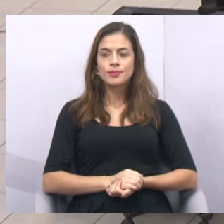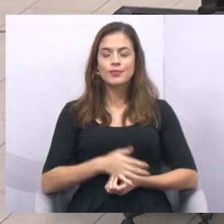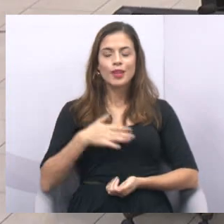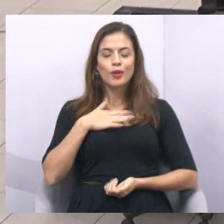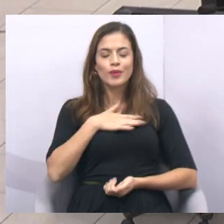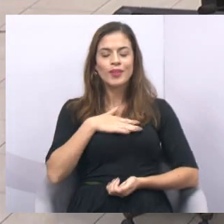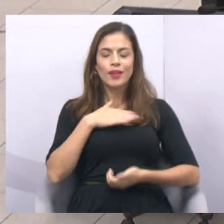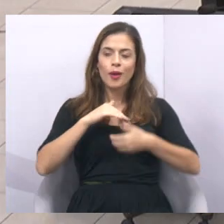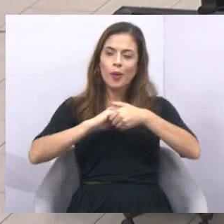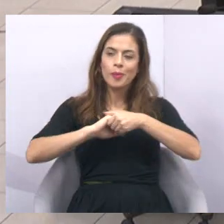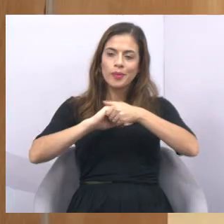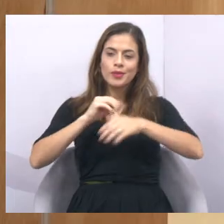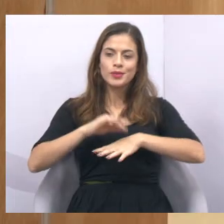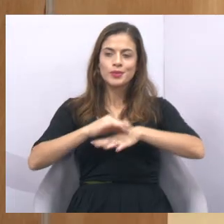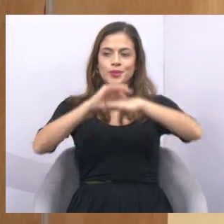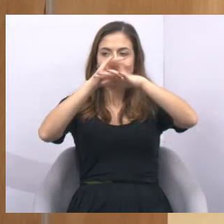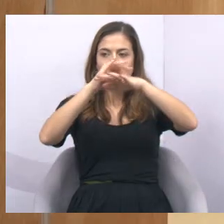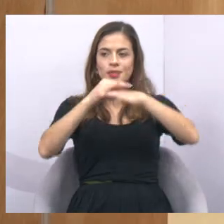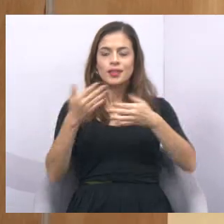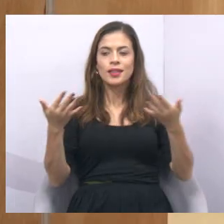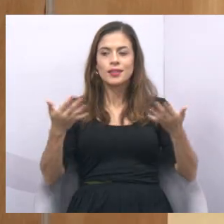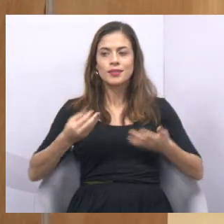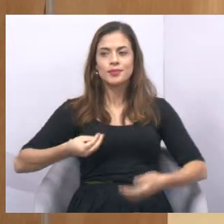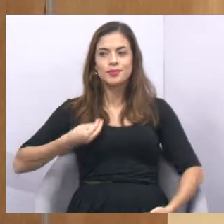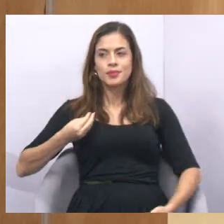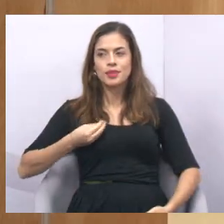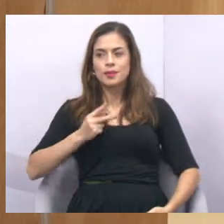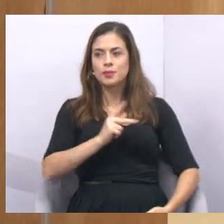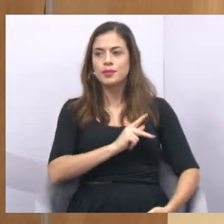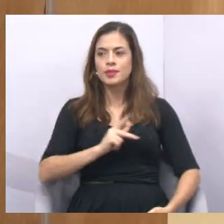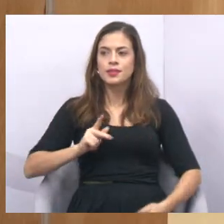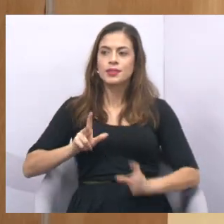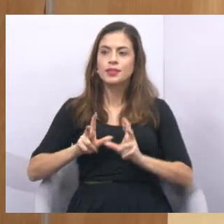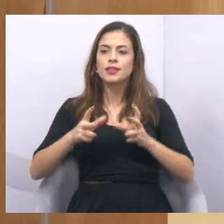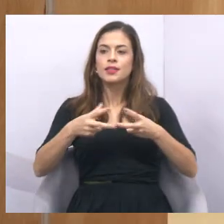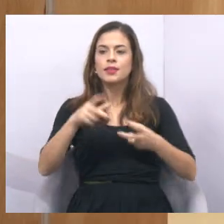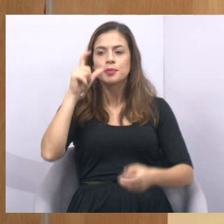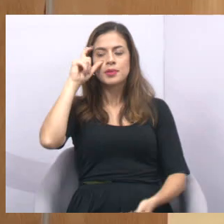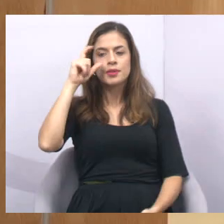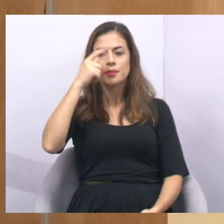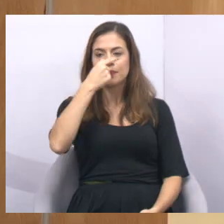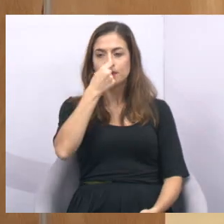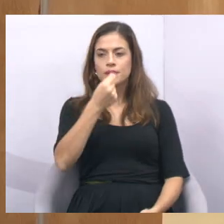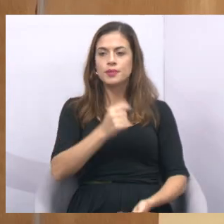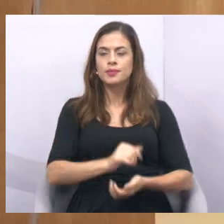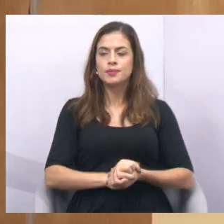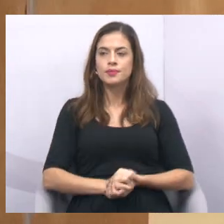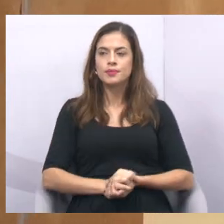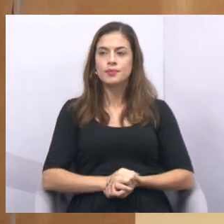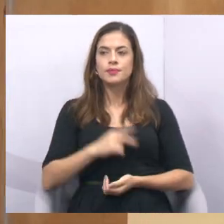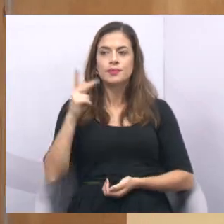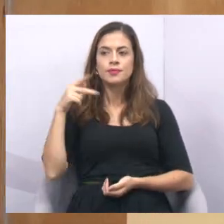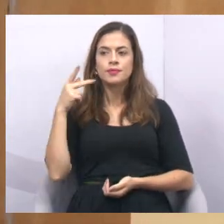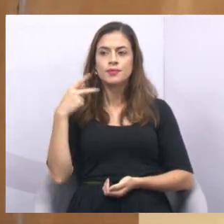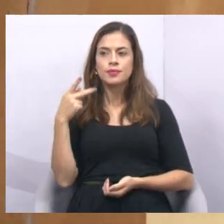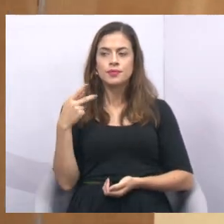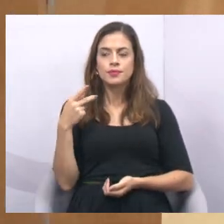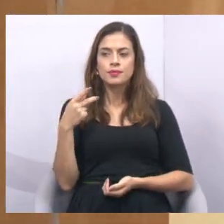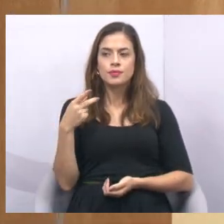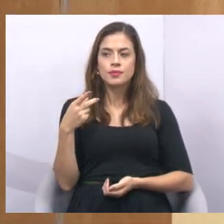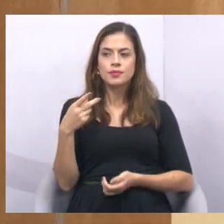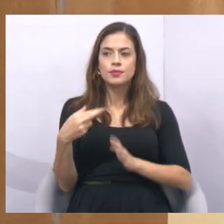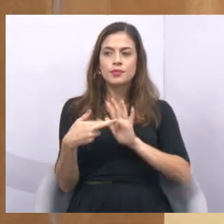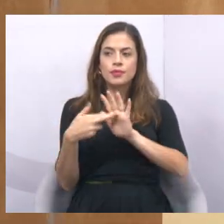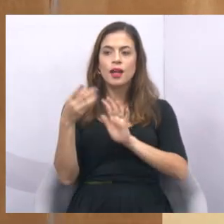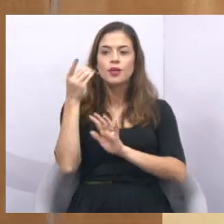Gostaria de cumprimentar as autoridades presentes, né? O presidente da Câmara, Abner Rosa, os vereadores presentes na figura